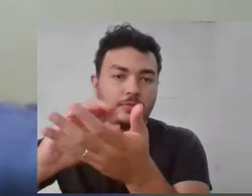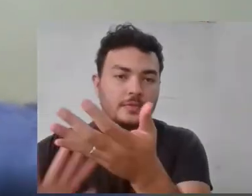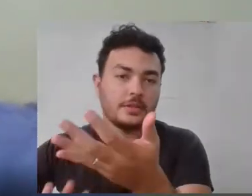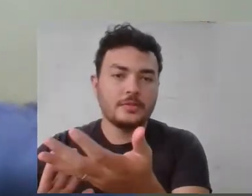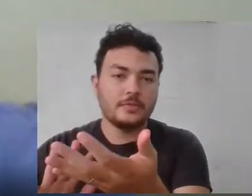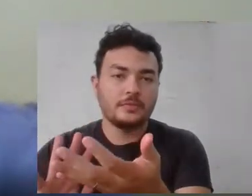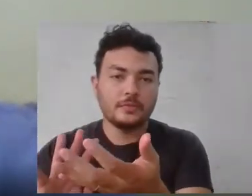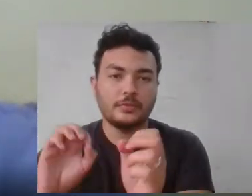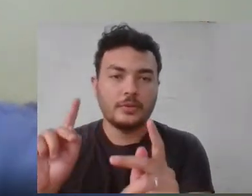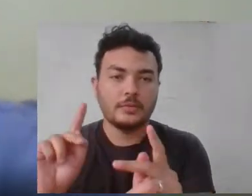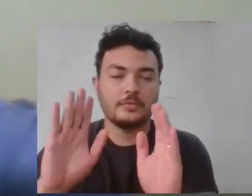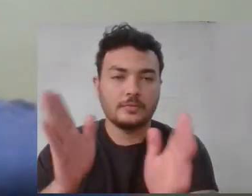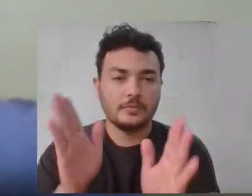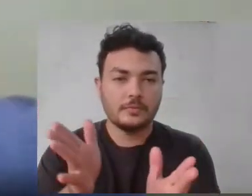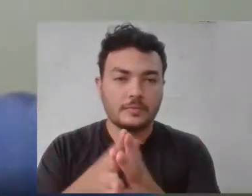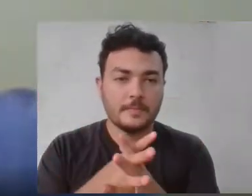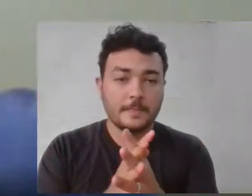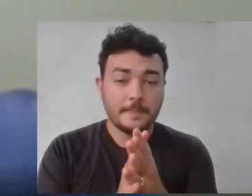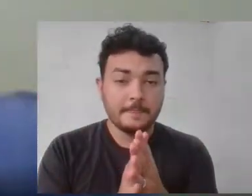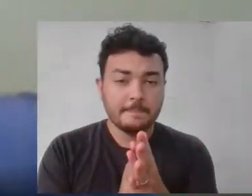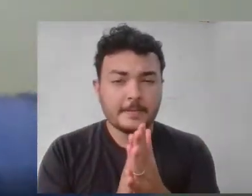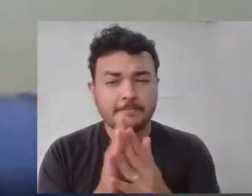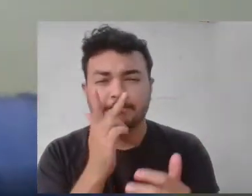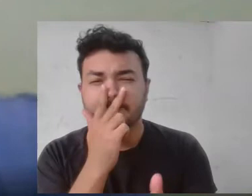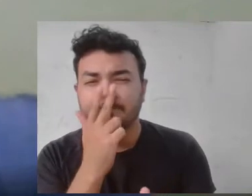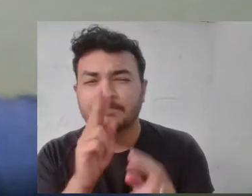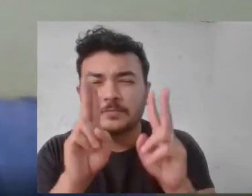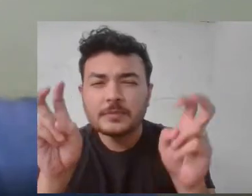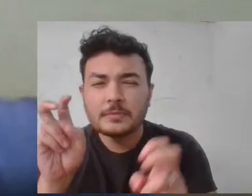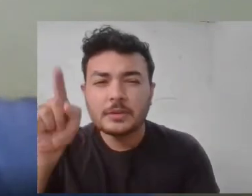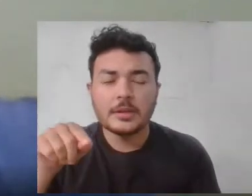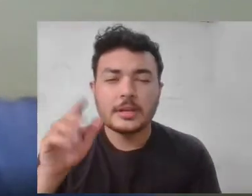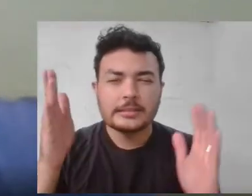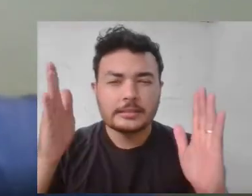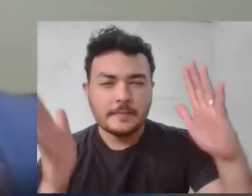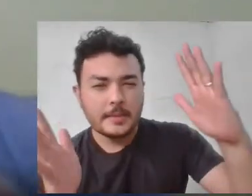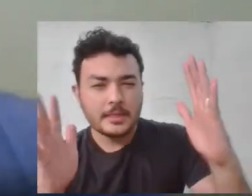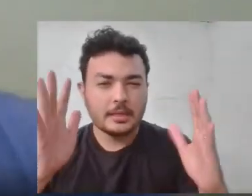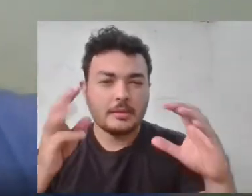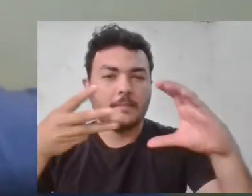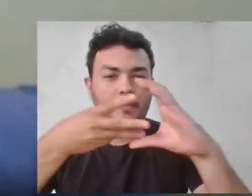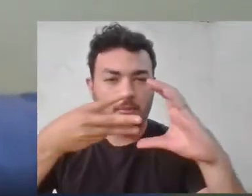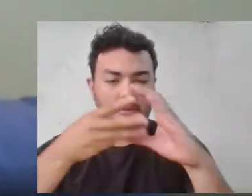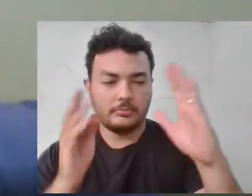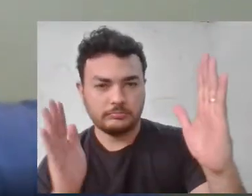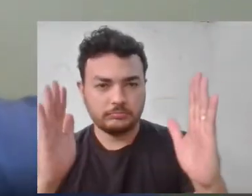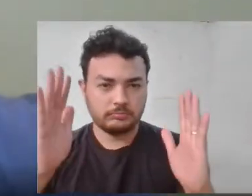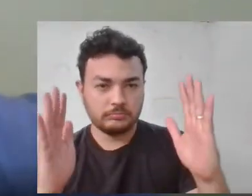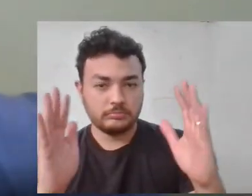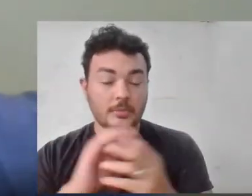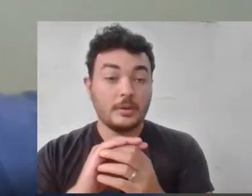segunda etapa, né? E, se eu não me engano, com simetria molecular, eu acho. E na última aula, após